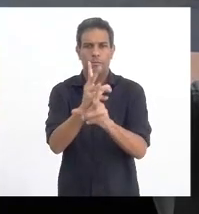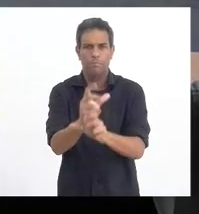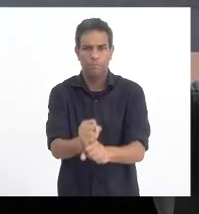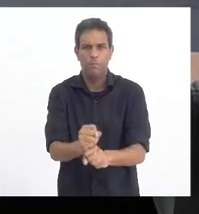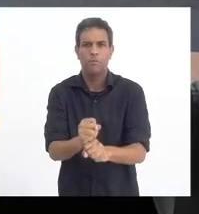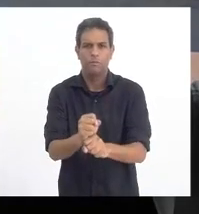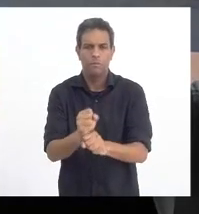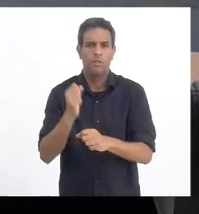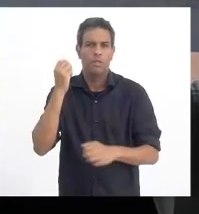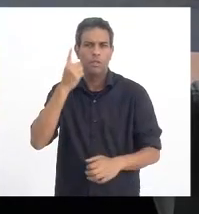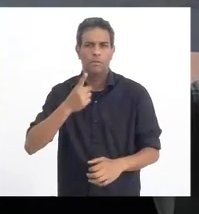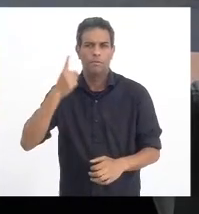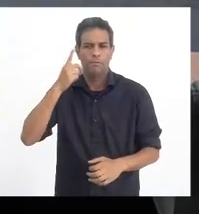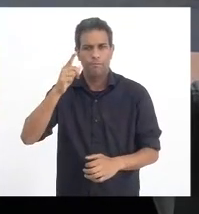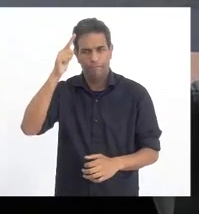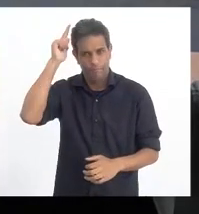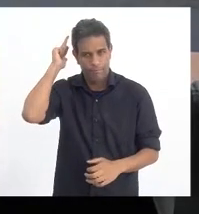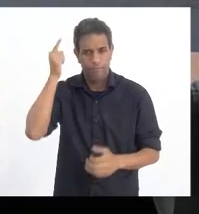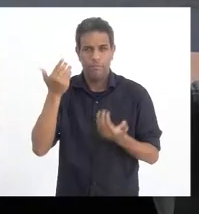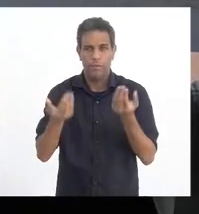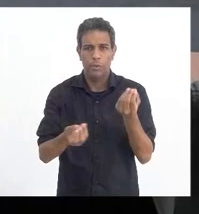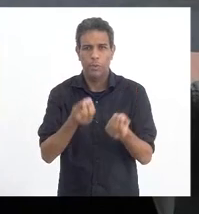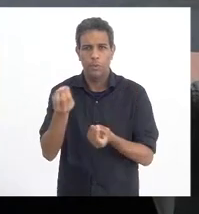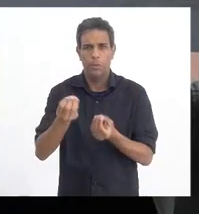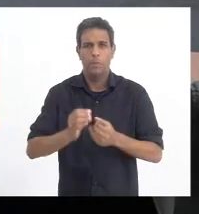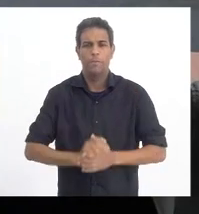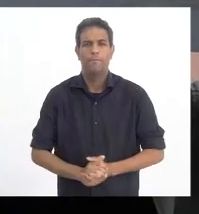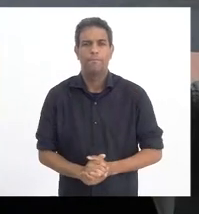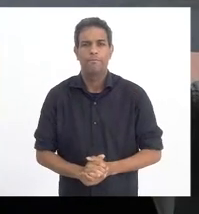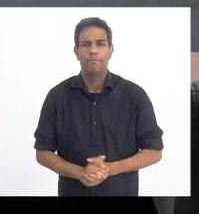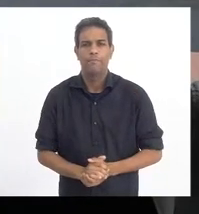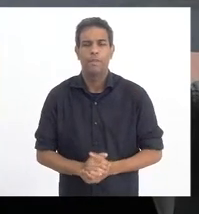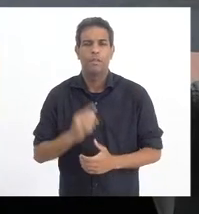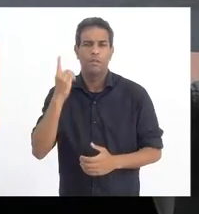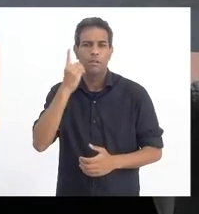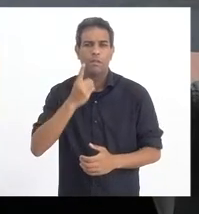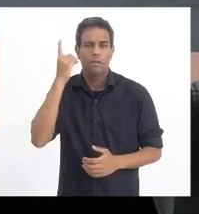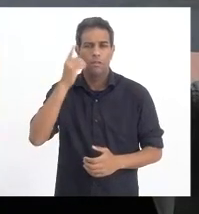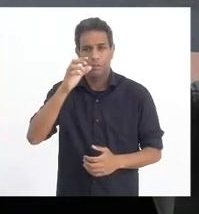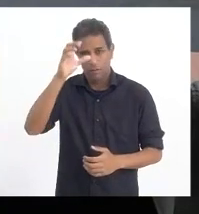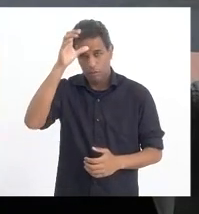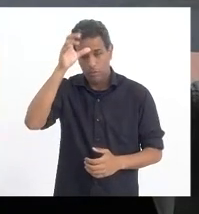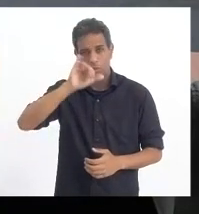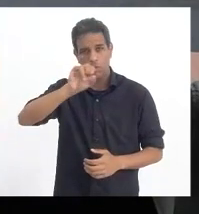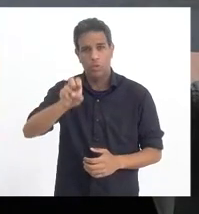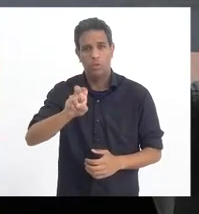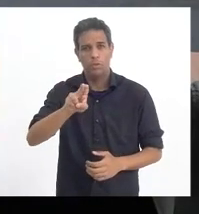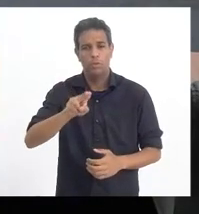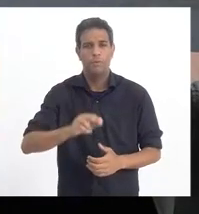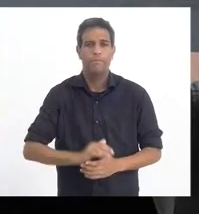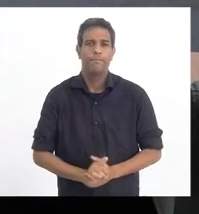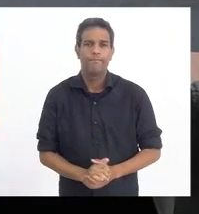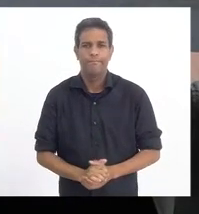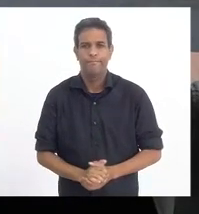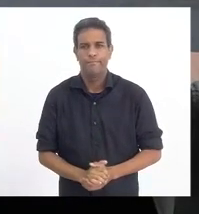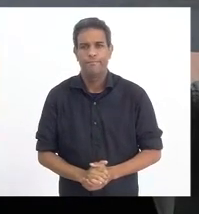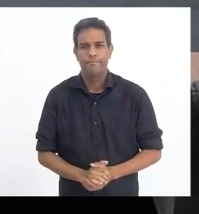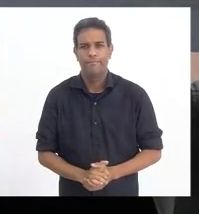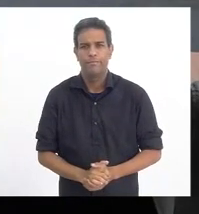também Deputado Luiz Paulo Corrêa da Rocha Deputado da tia Ju Obrigado pela presença Deputado